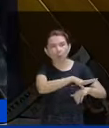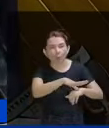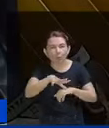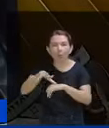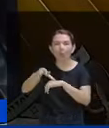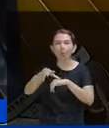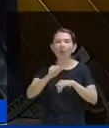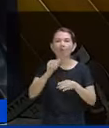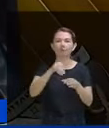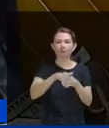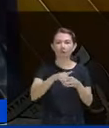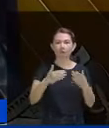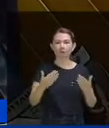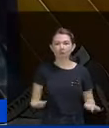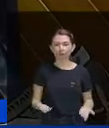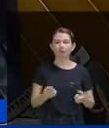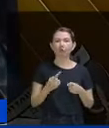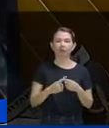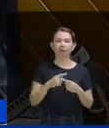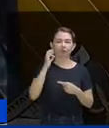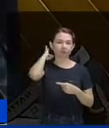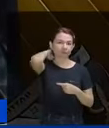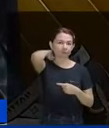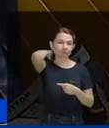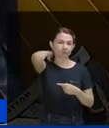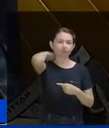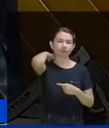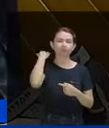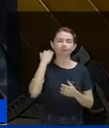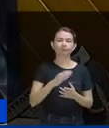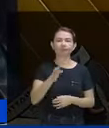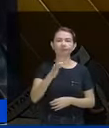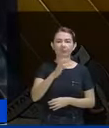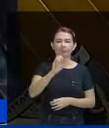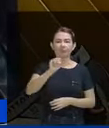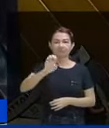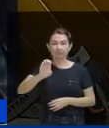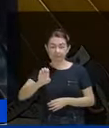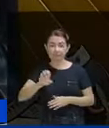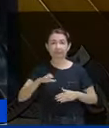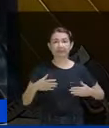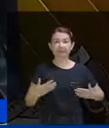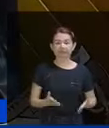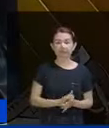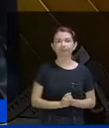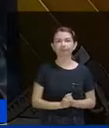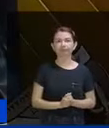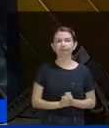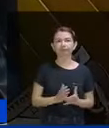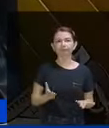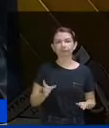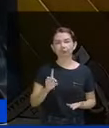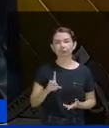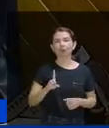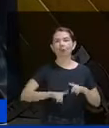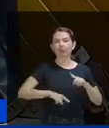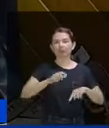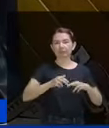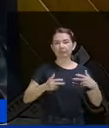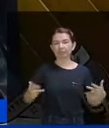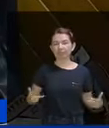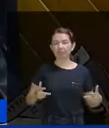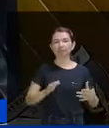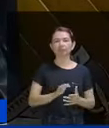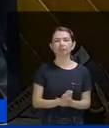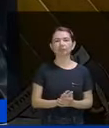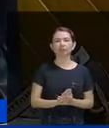votação. É bem verdade que o TSE tem considerado apenas o elemento material como suficiente